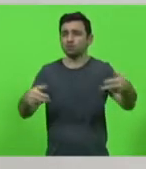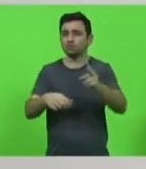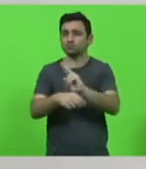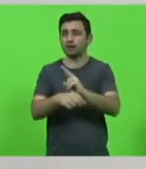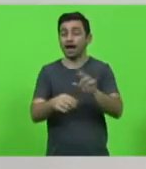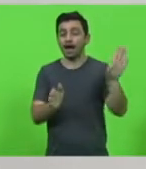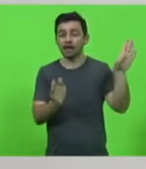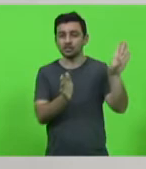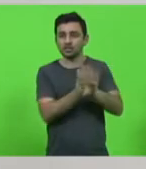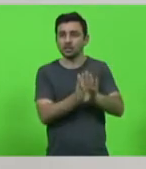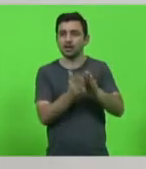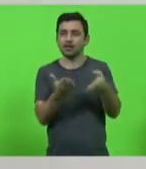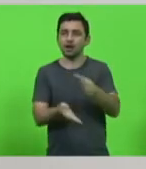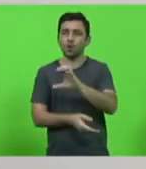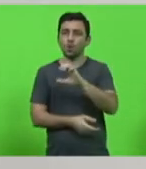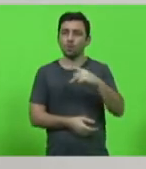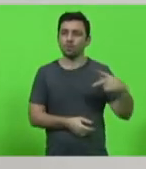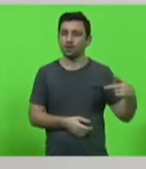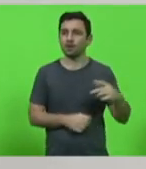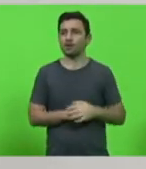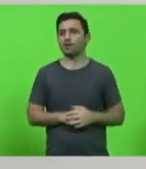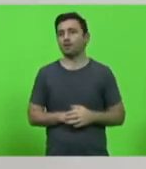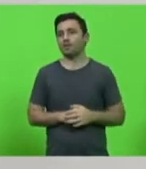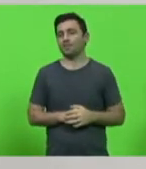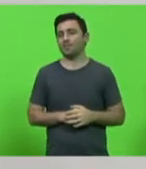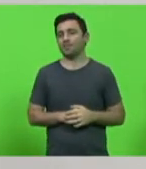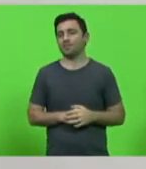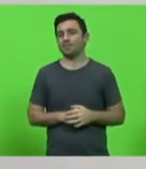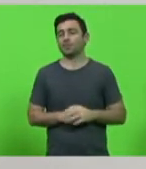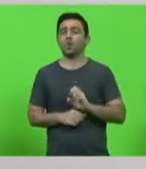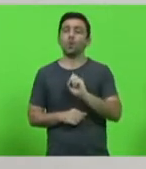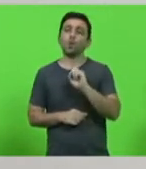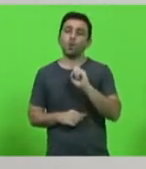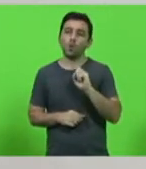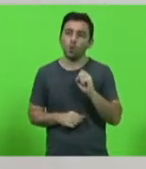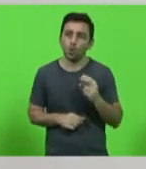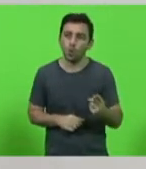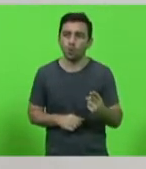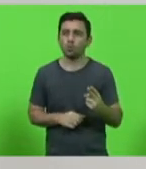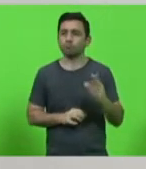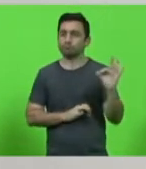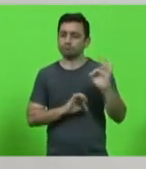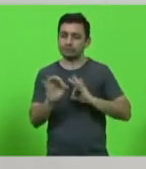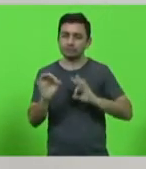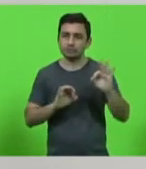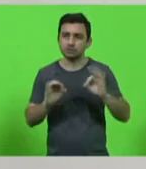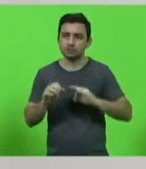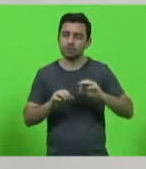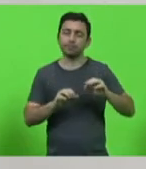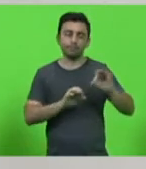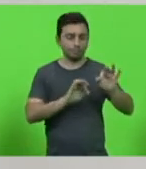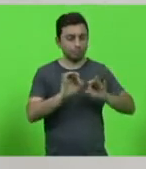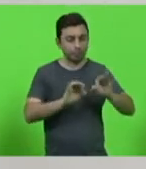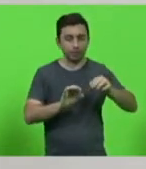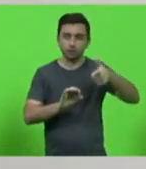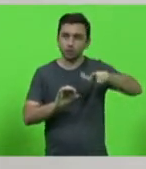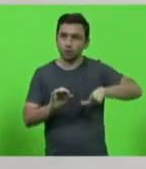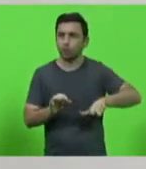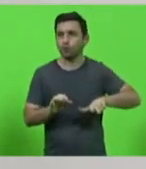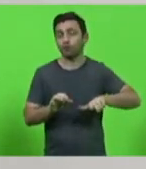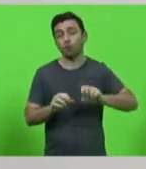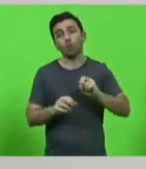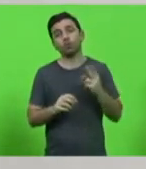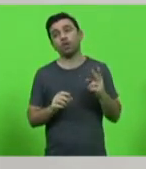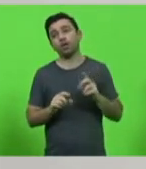cooperativa. Se ele tem que passar por um trato, se ele tem que ser ali novamente manufaturado de alguma forma, trabalhado para que